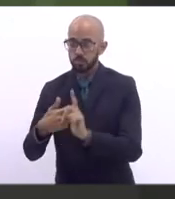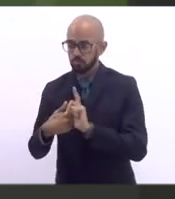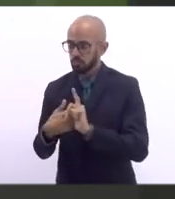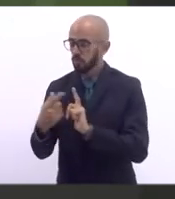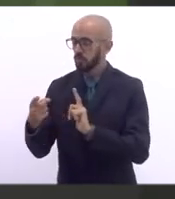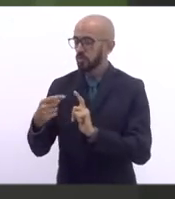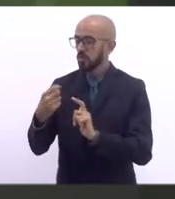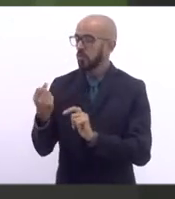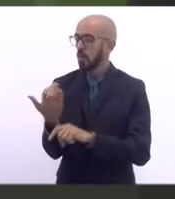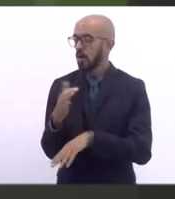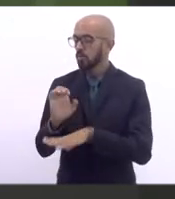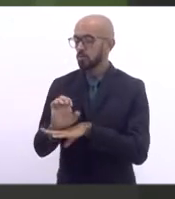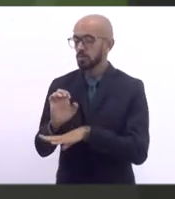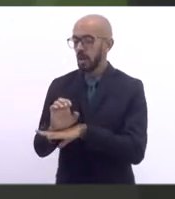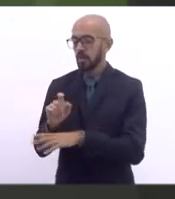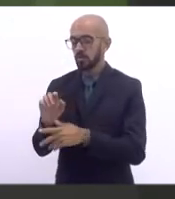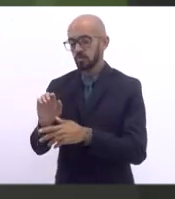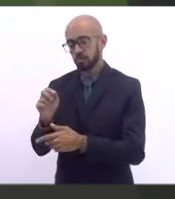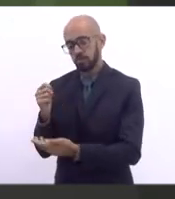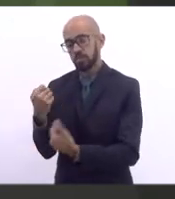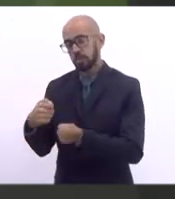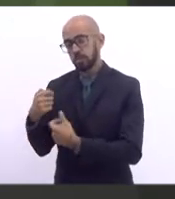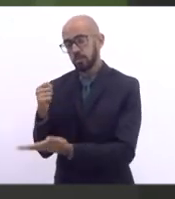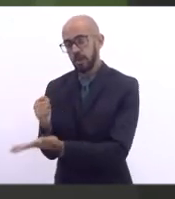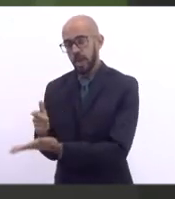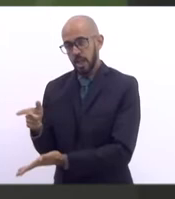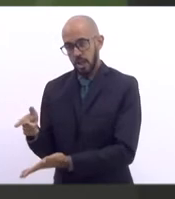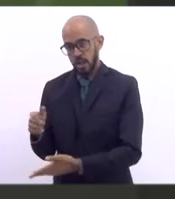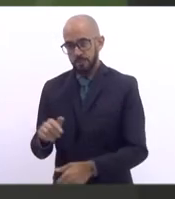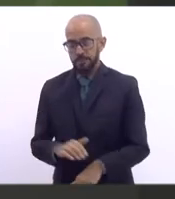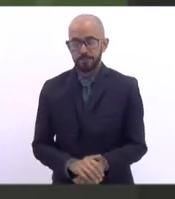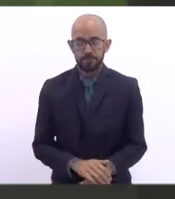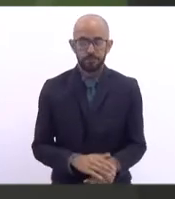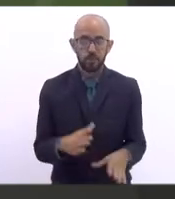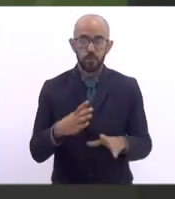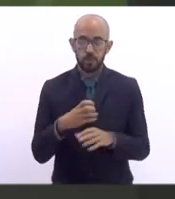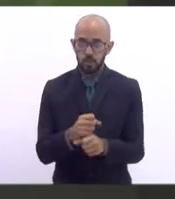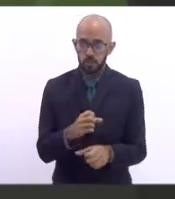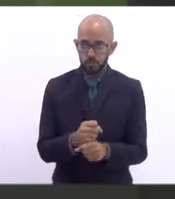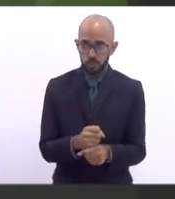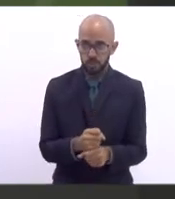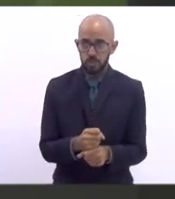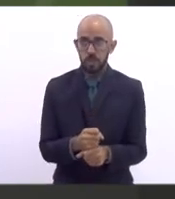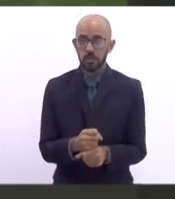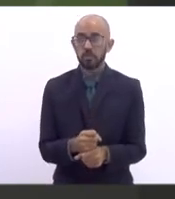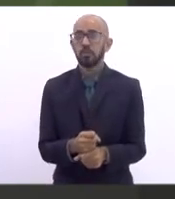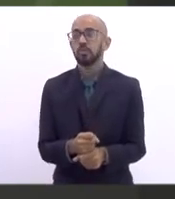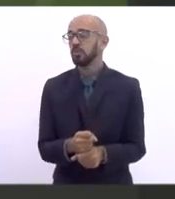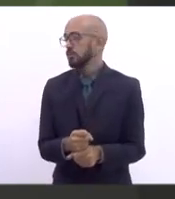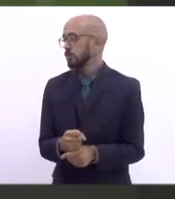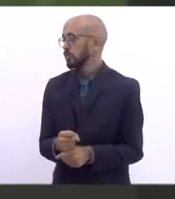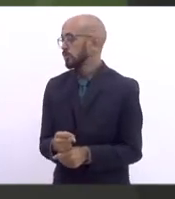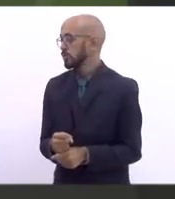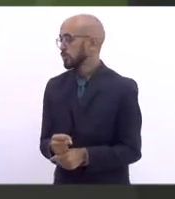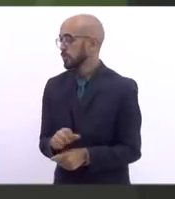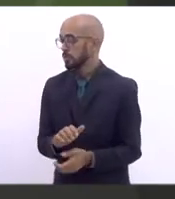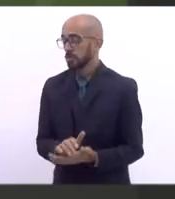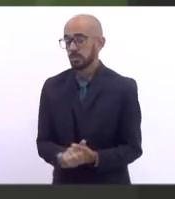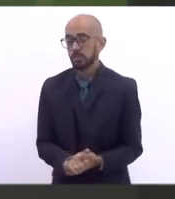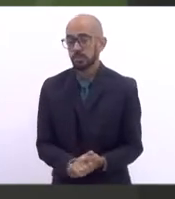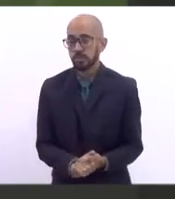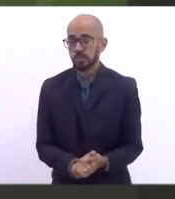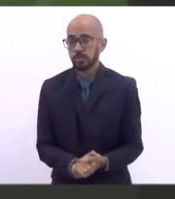que a gente está devendo bom e o que tá contabilizado no no siafe-rio